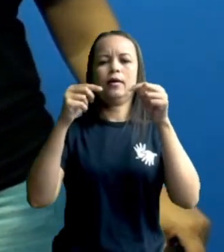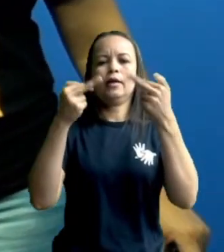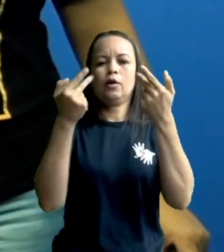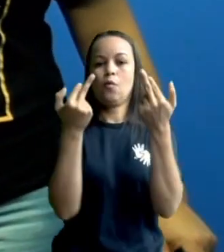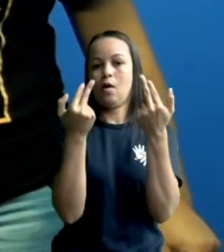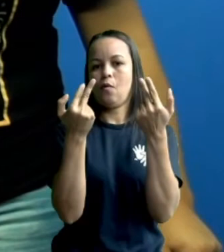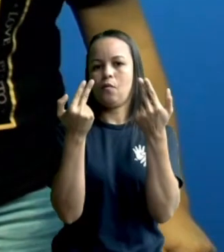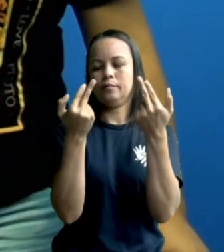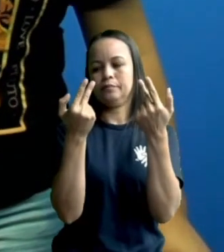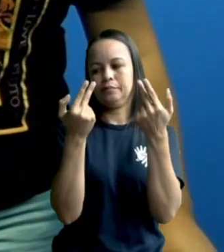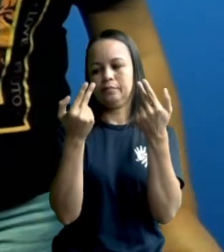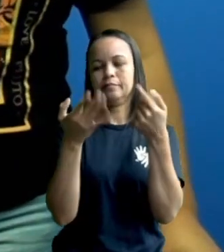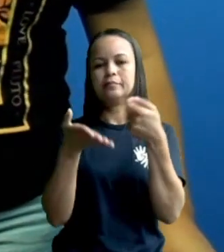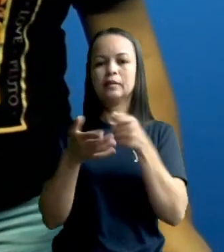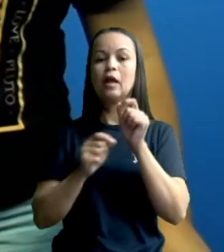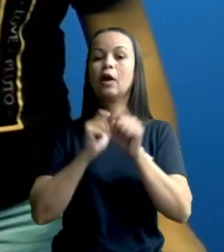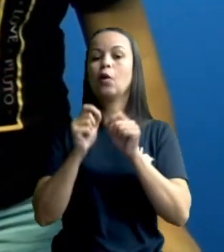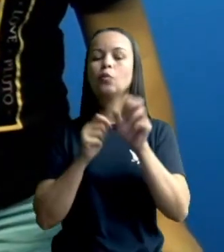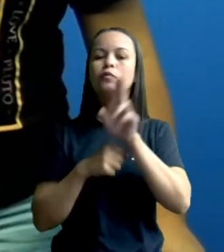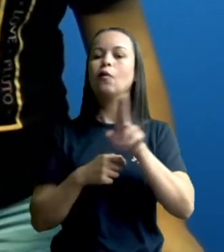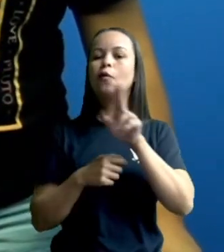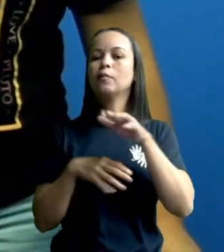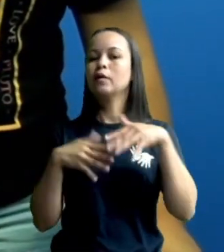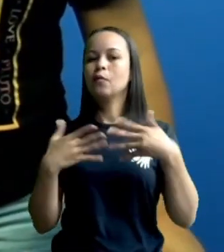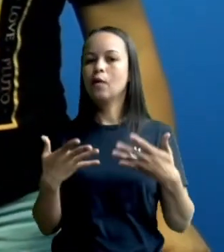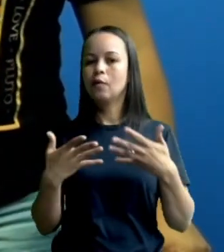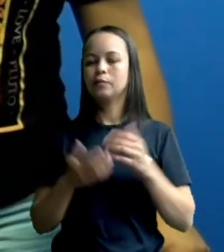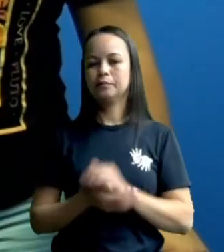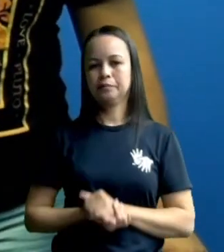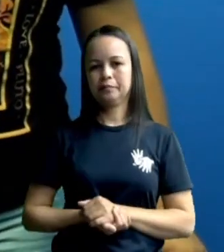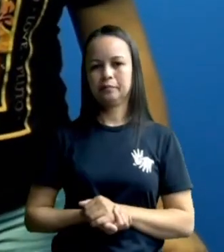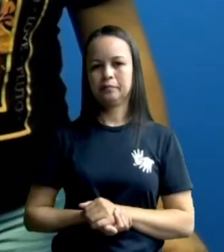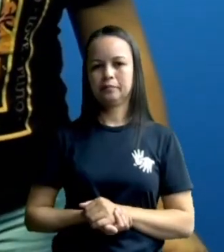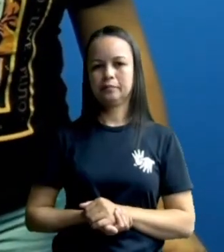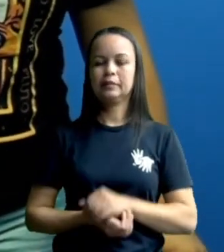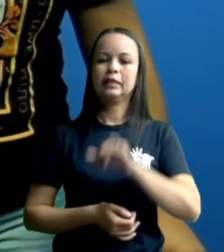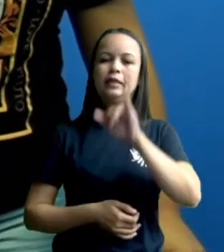dois lados iguais. É um triângulo